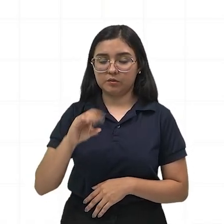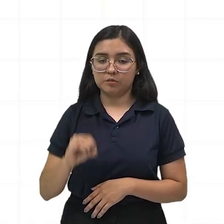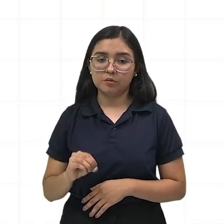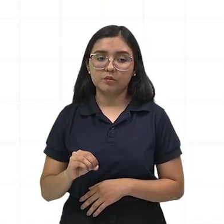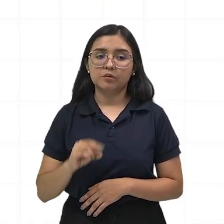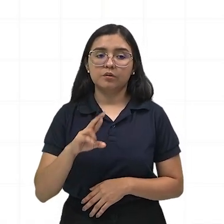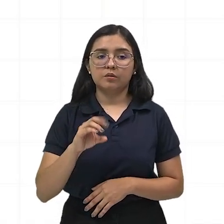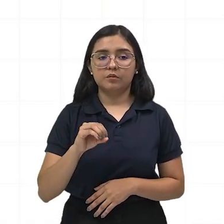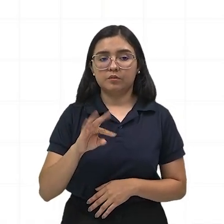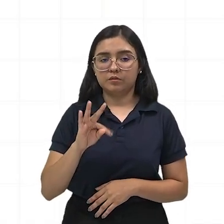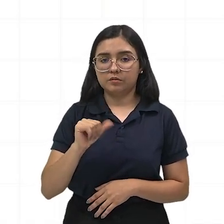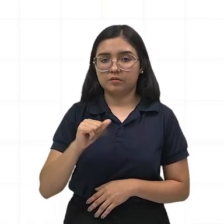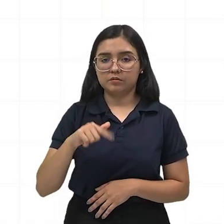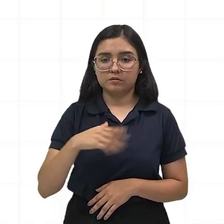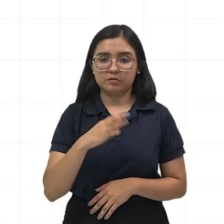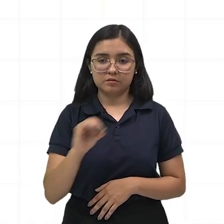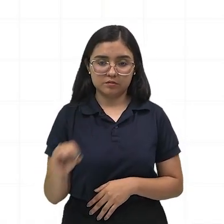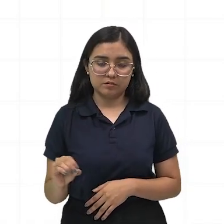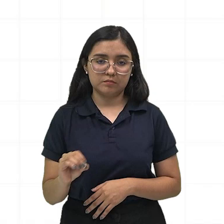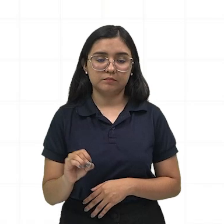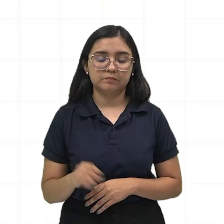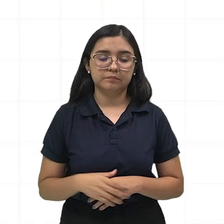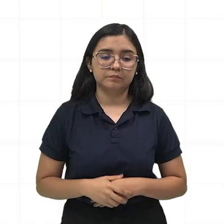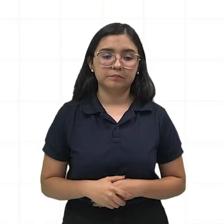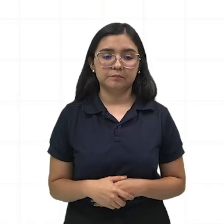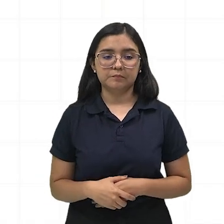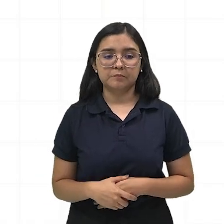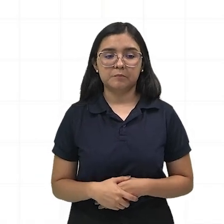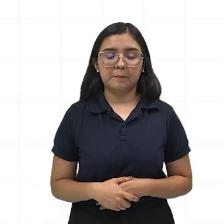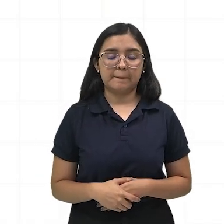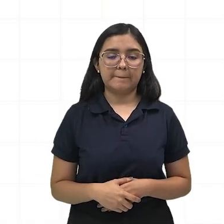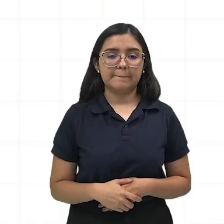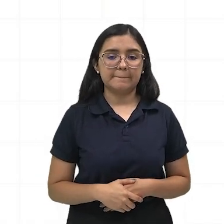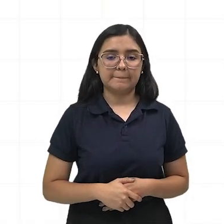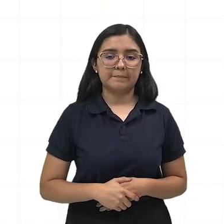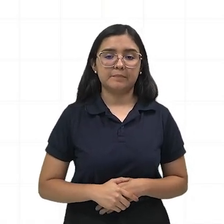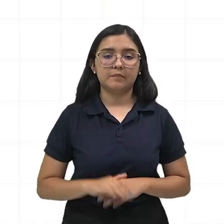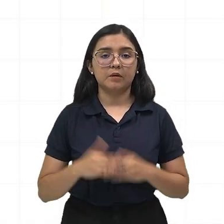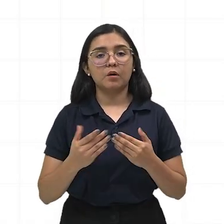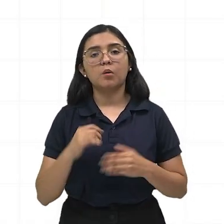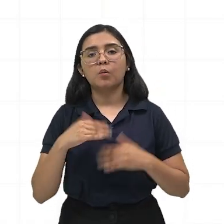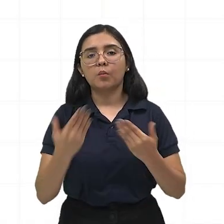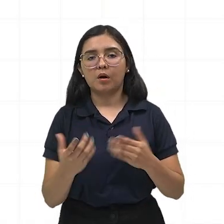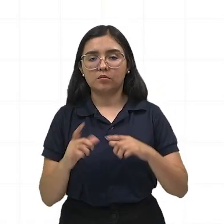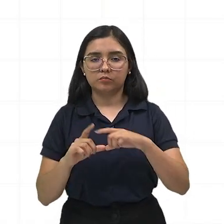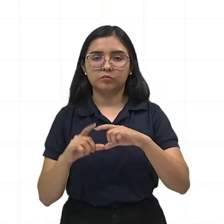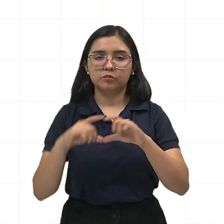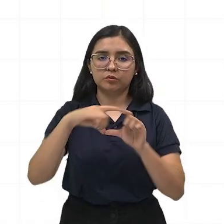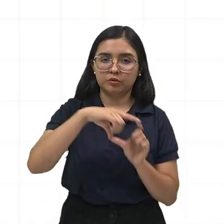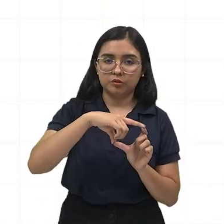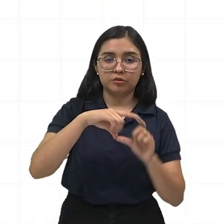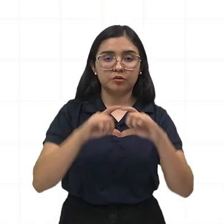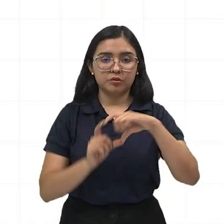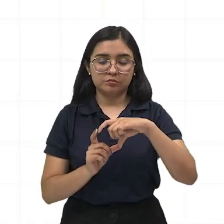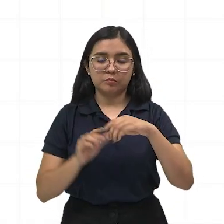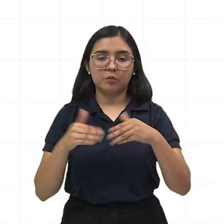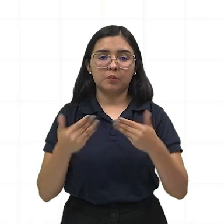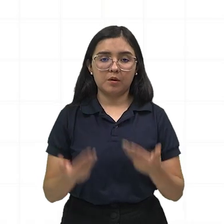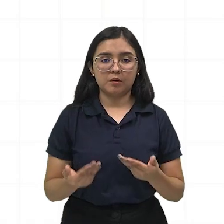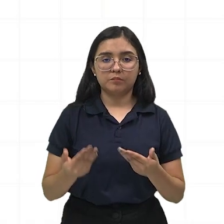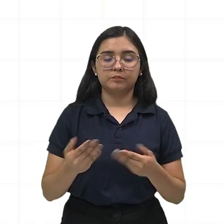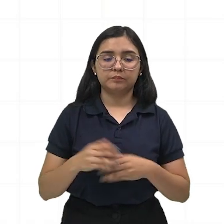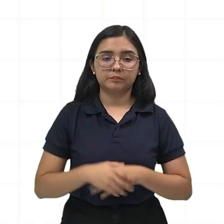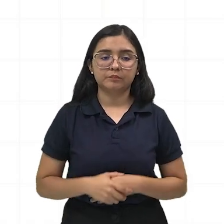rotação de uma figura, devemos considerar a orientação do giro. Isso quer dizer o quê? O sentido horário ou anti-horário, né, do relógio,